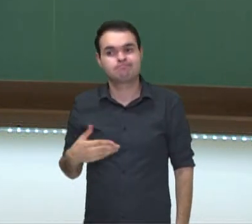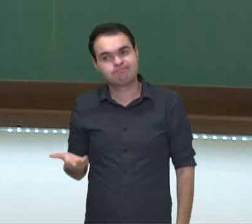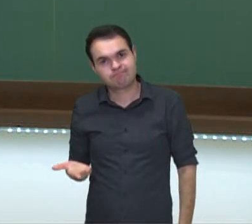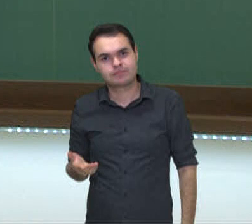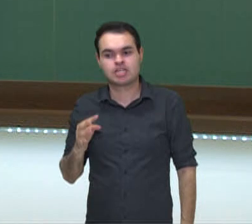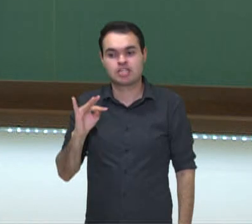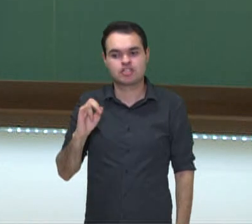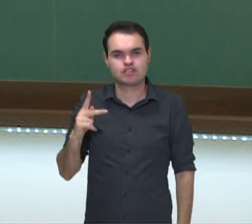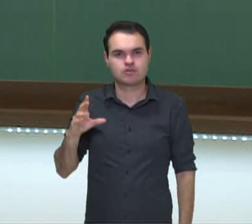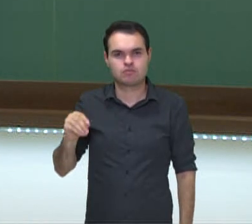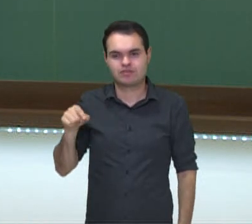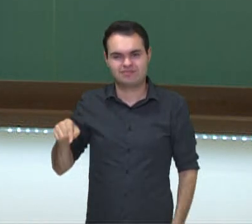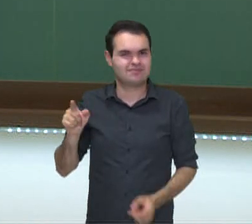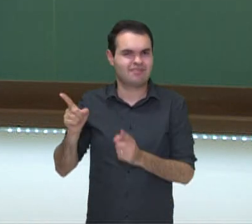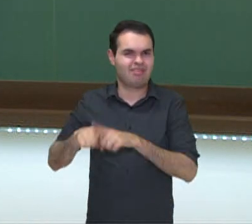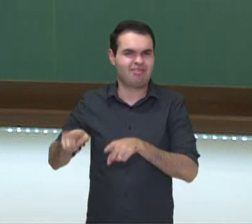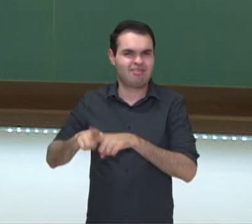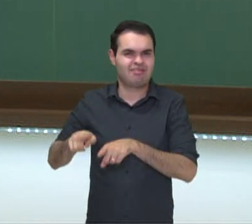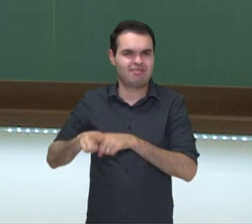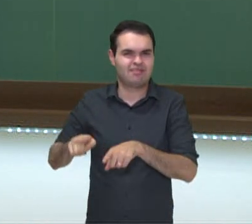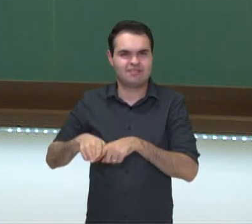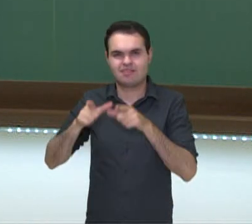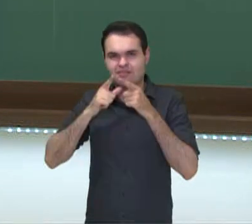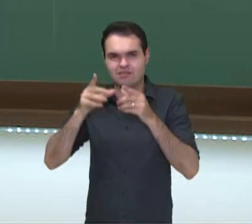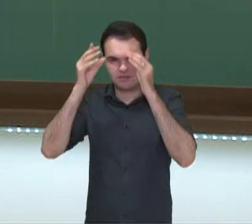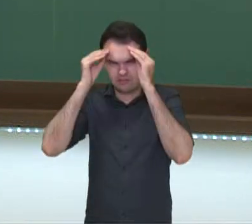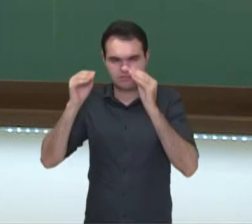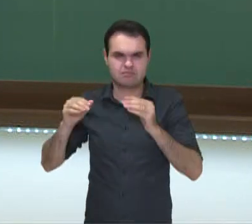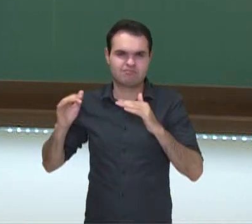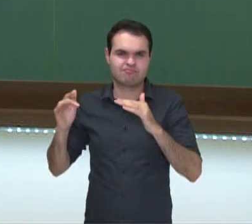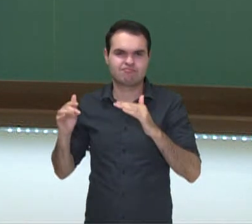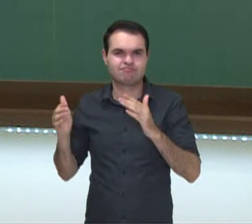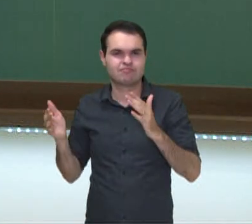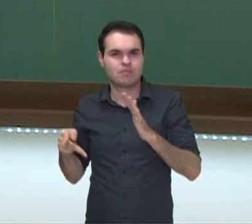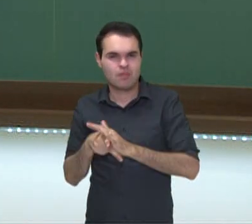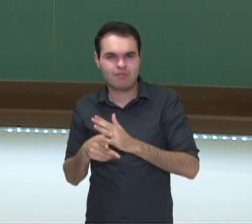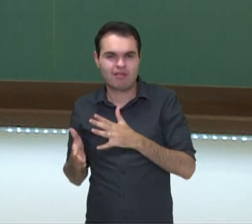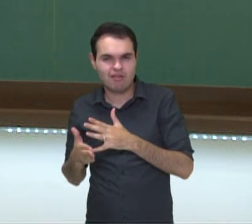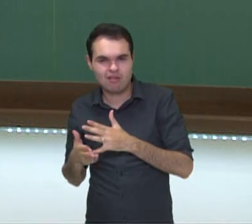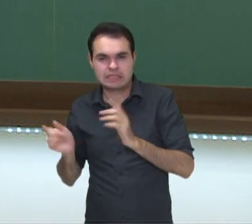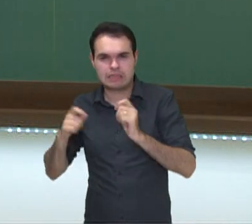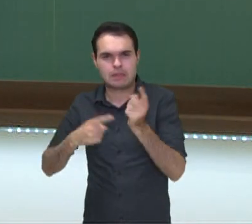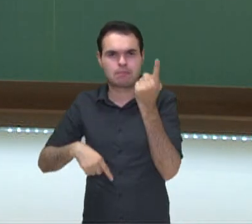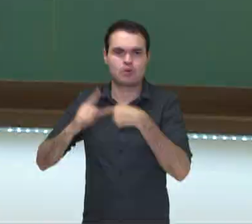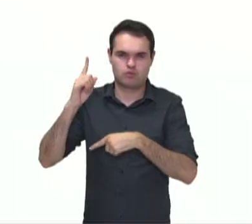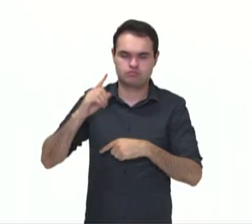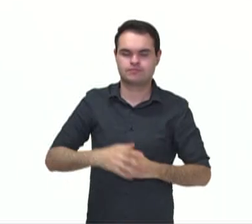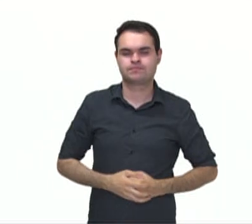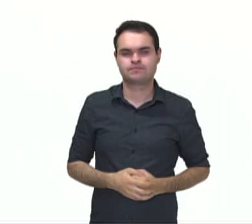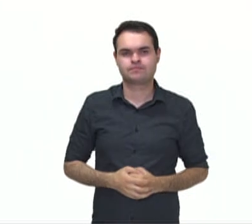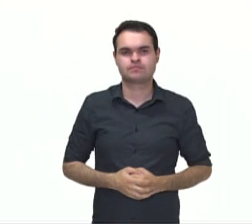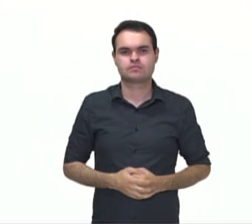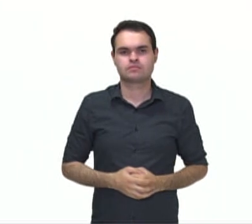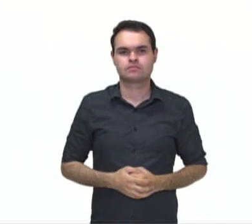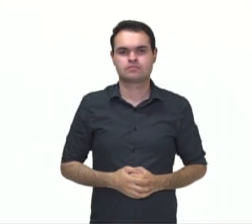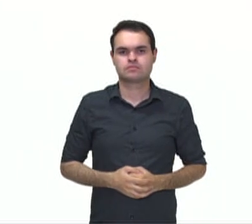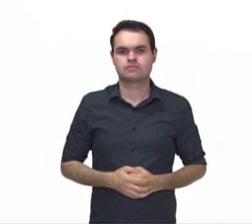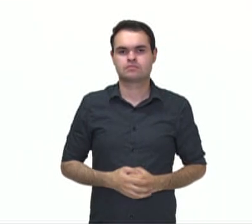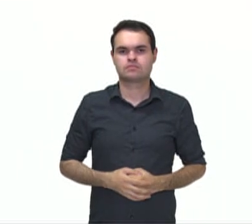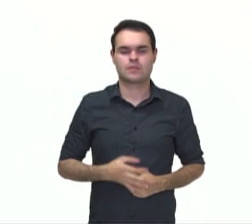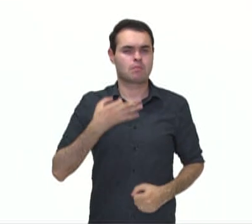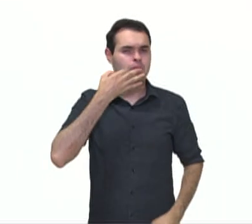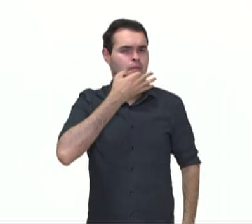tipo, tudo isso aí são vícios de linguagens que podem ser superados. A boa oratória é